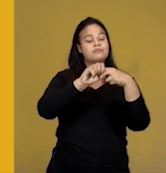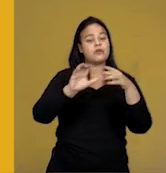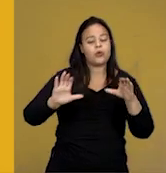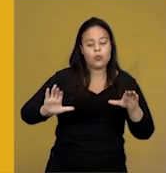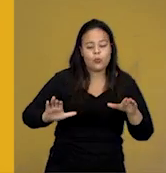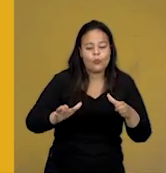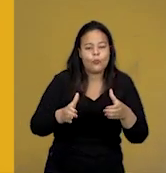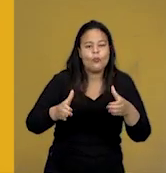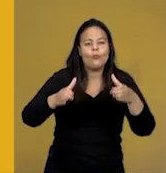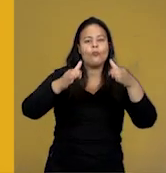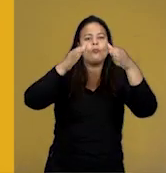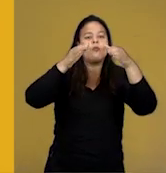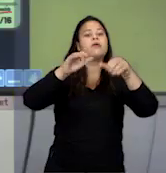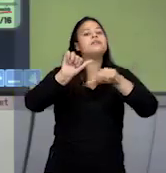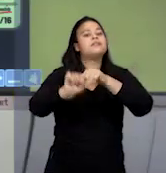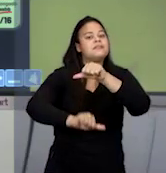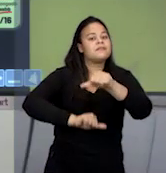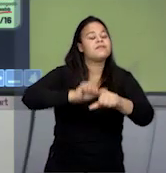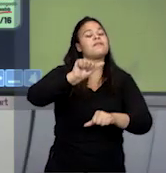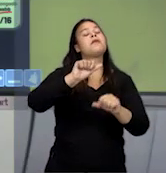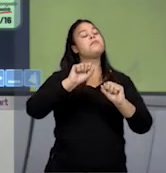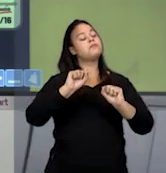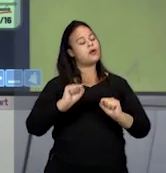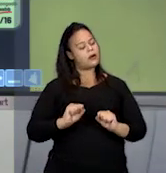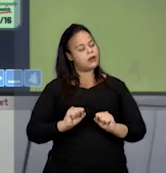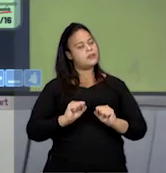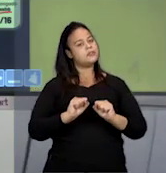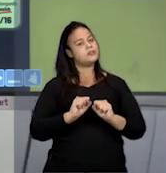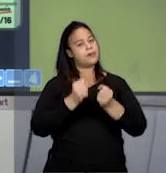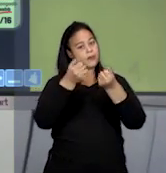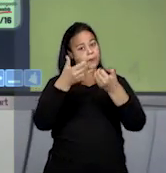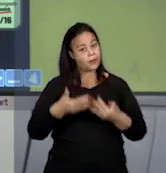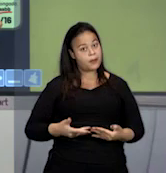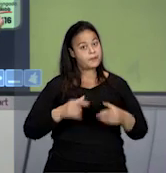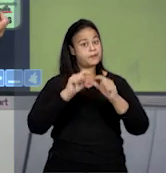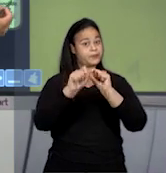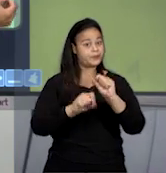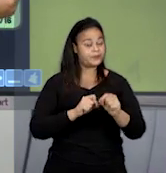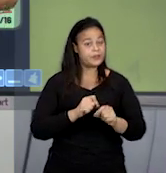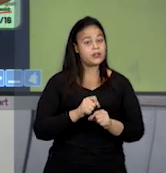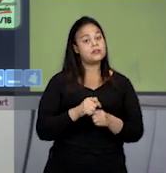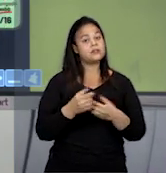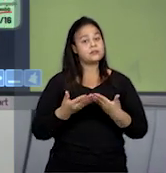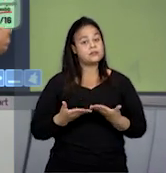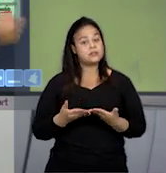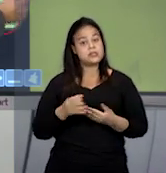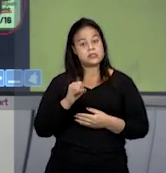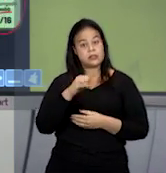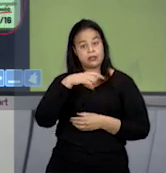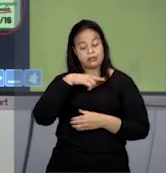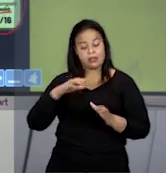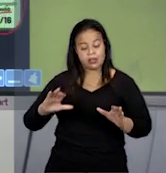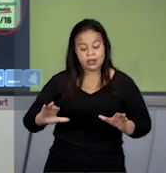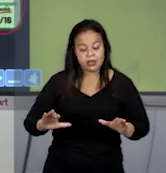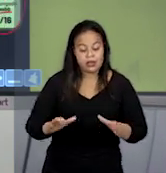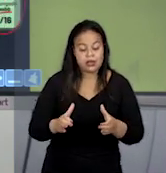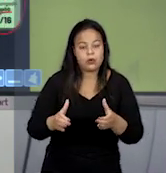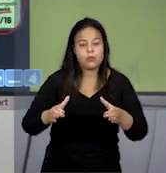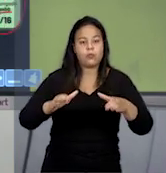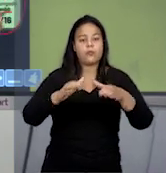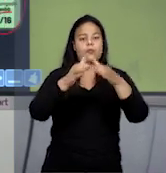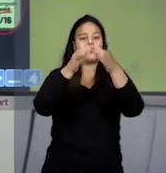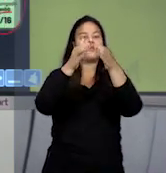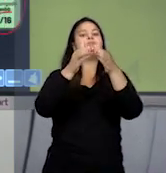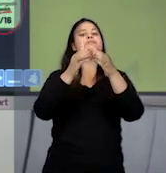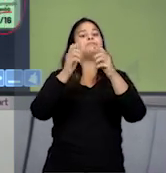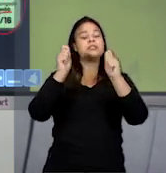alongada. Então, eu posso concluir que, para eu ter a forma alongada, eu preciso